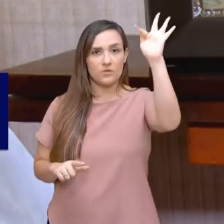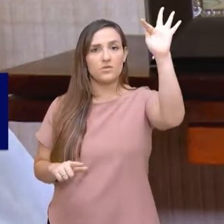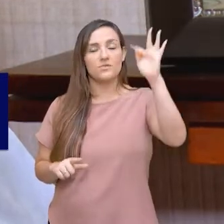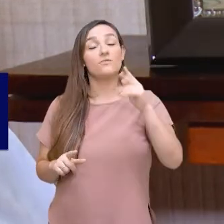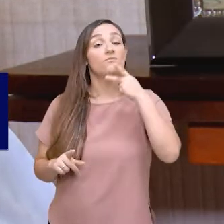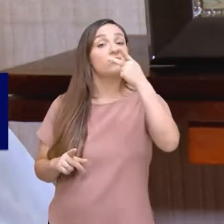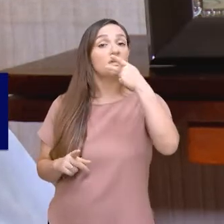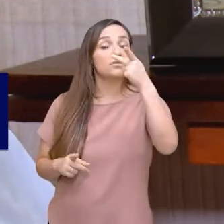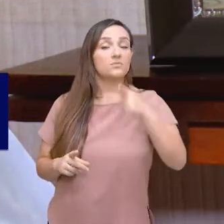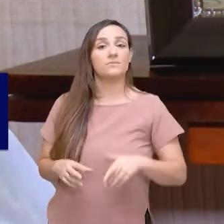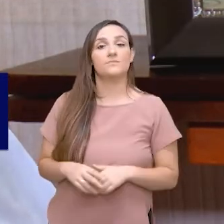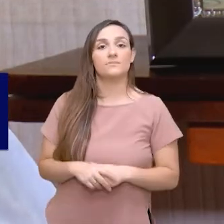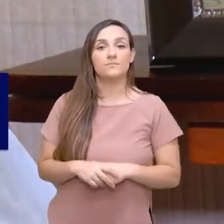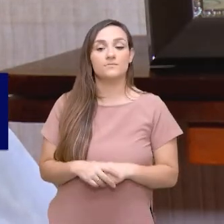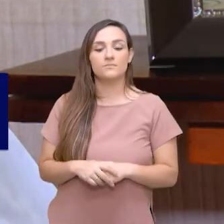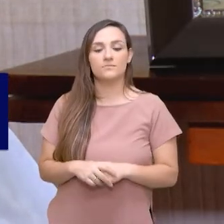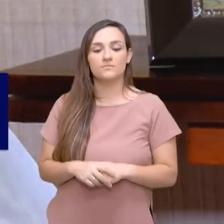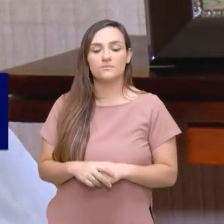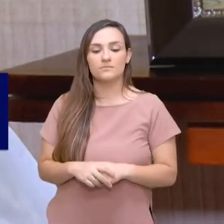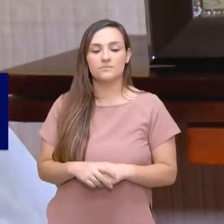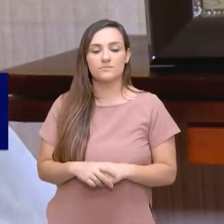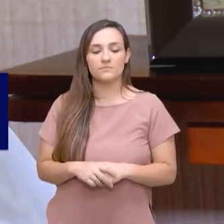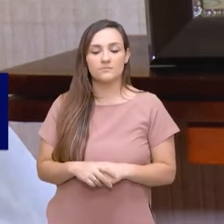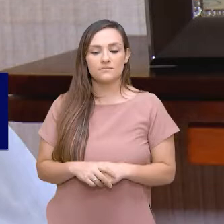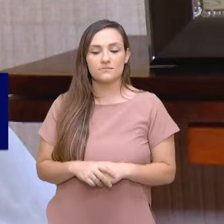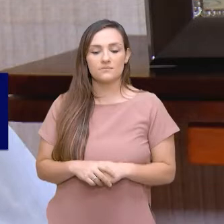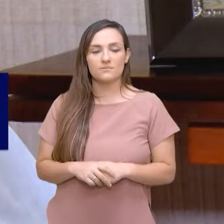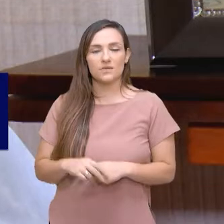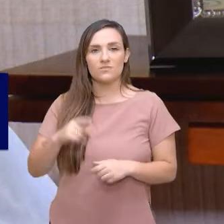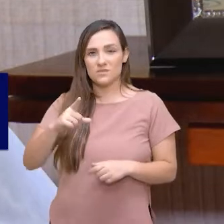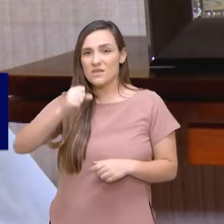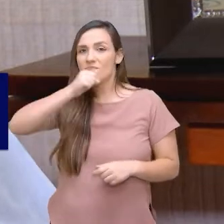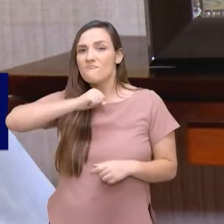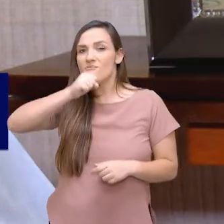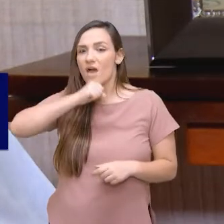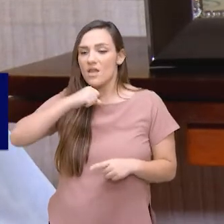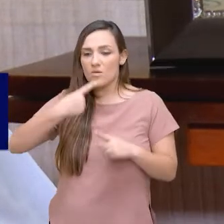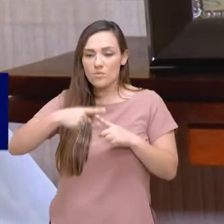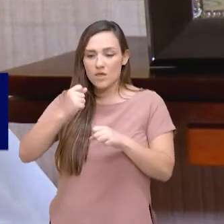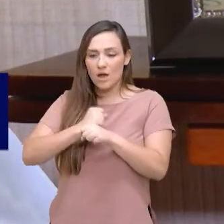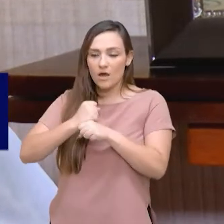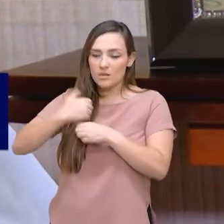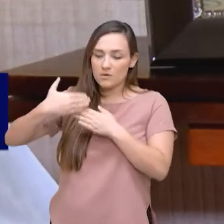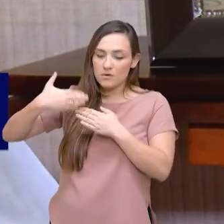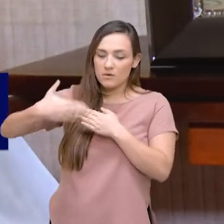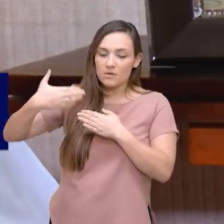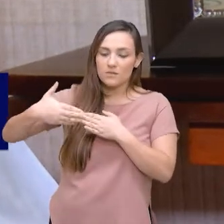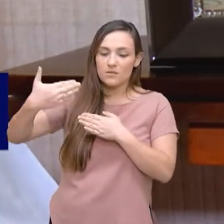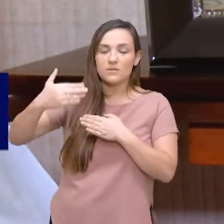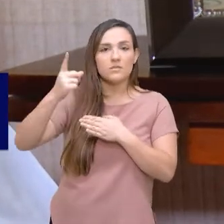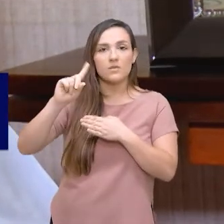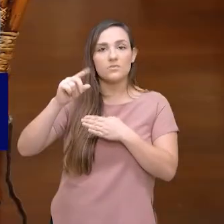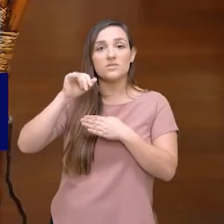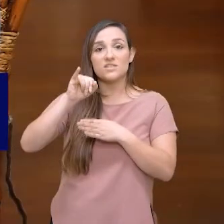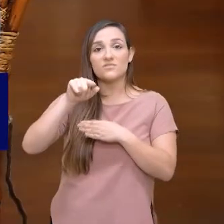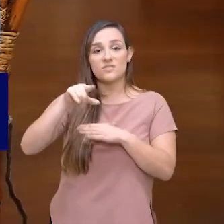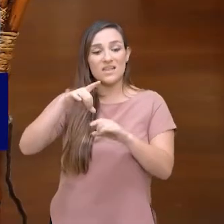que dizia que não se envelhece com o passar dos anos, mas sim pelo abandono dos